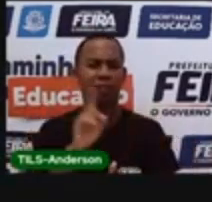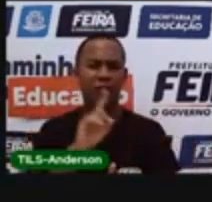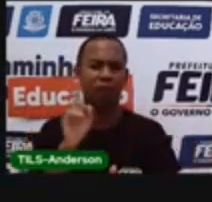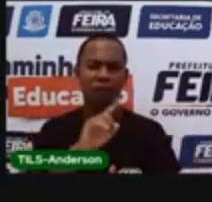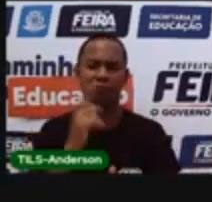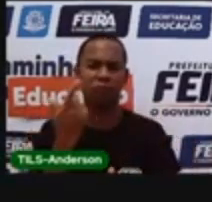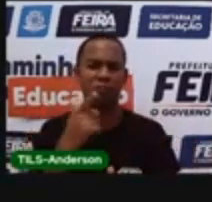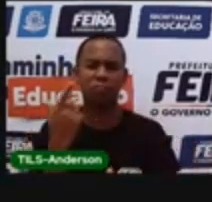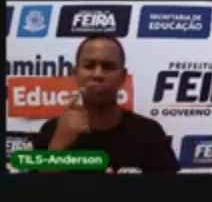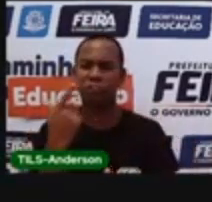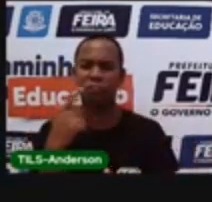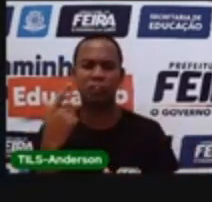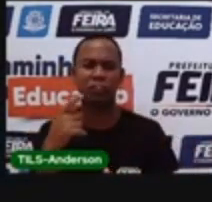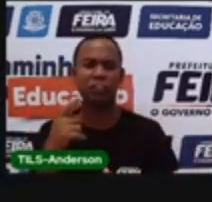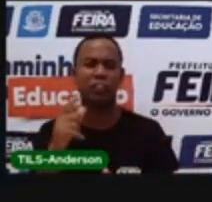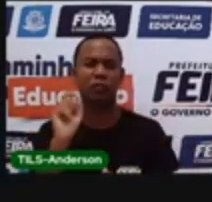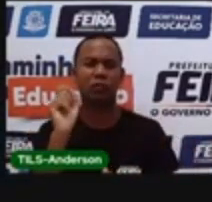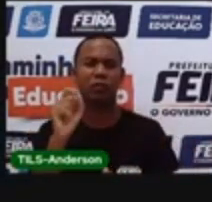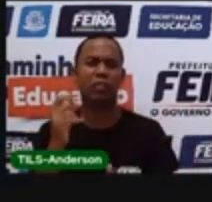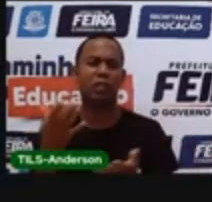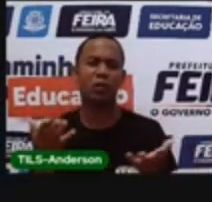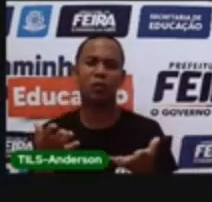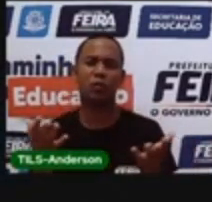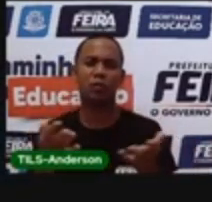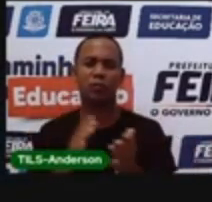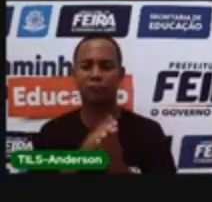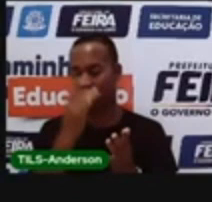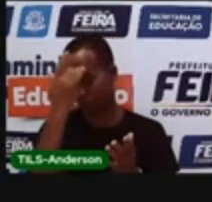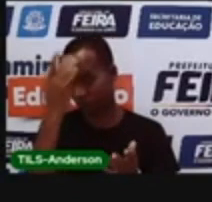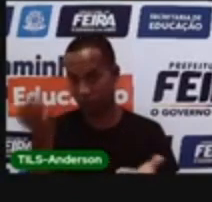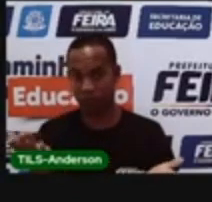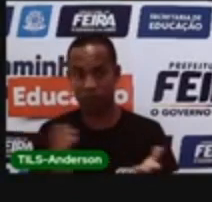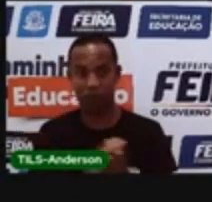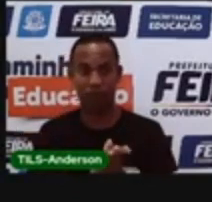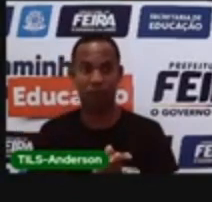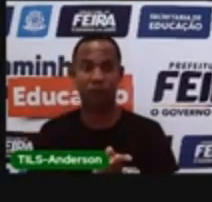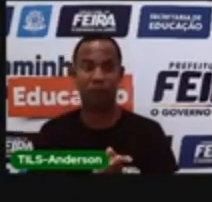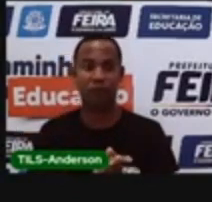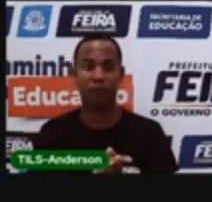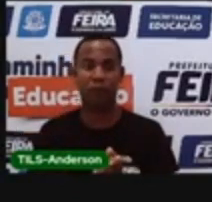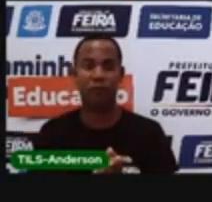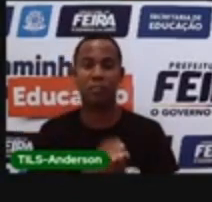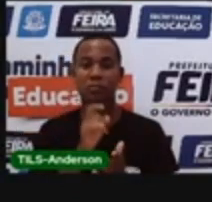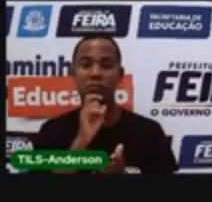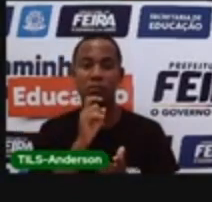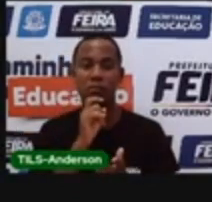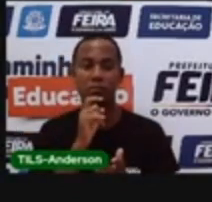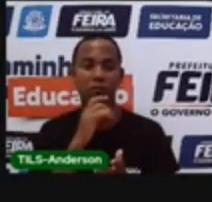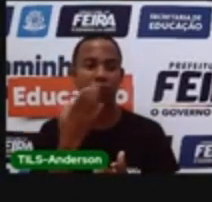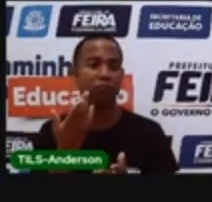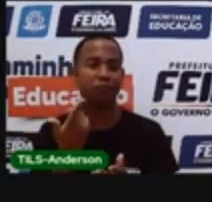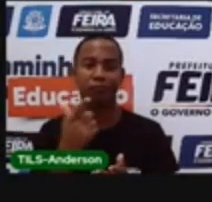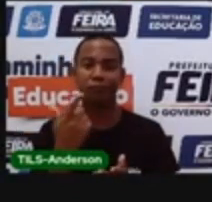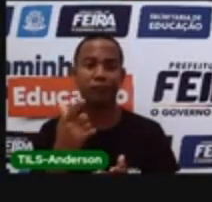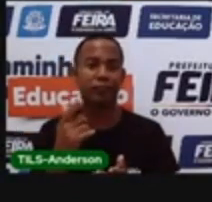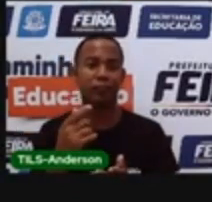as facilidades existentes hoje. Não existiam os aparelhos eletrodomésticos e as pessoas tinham